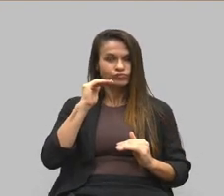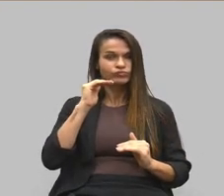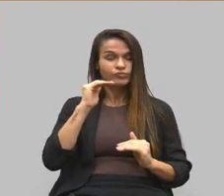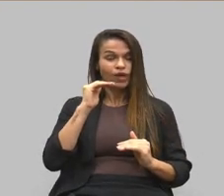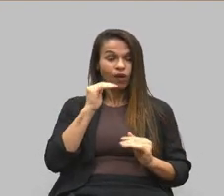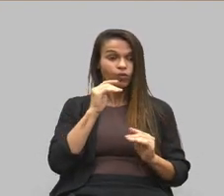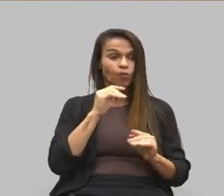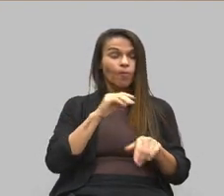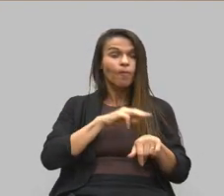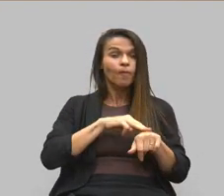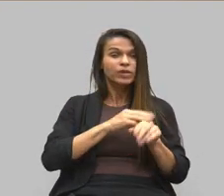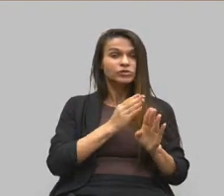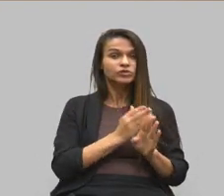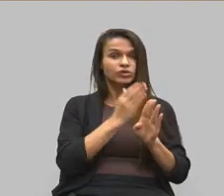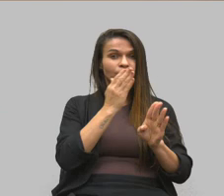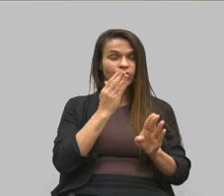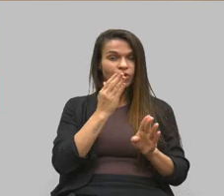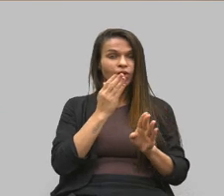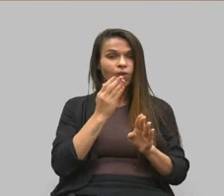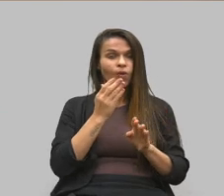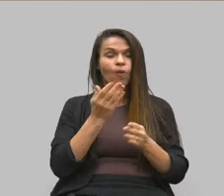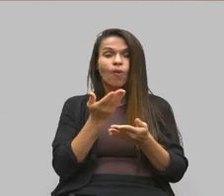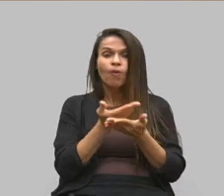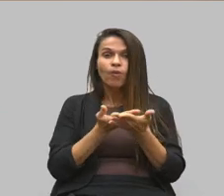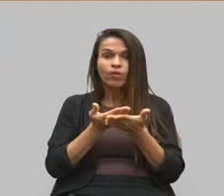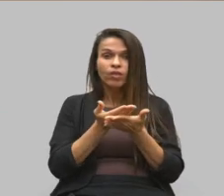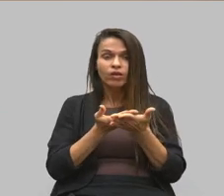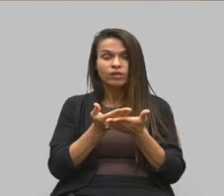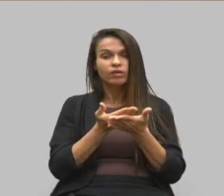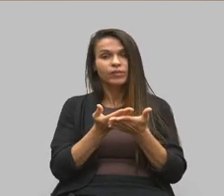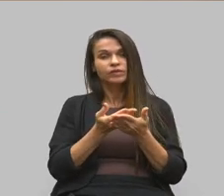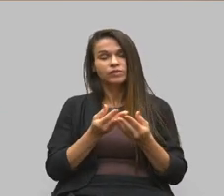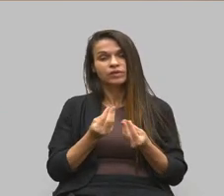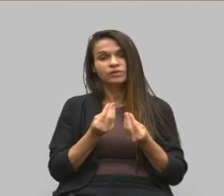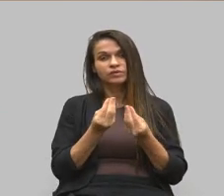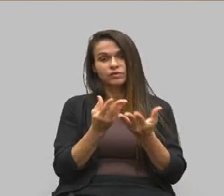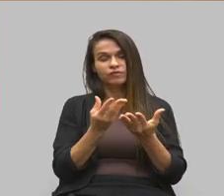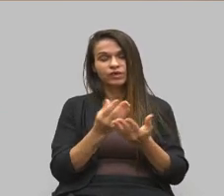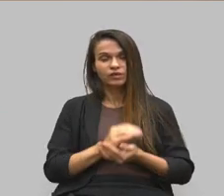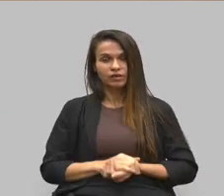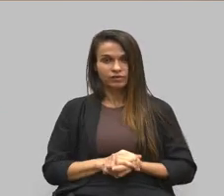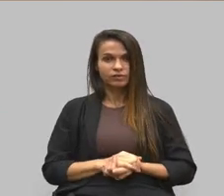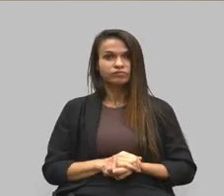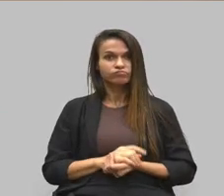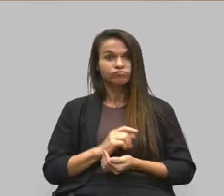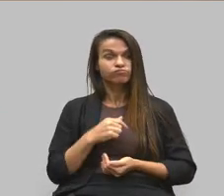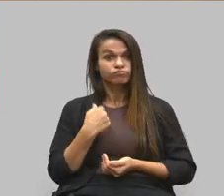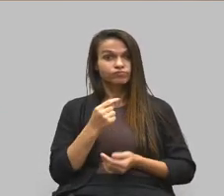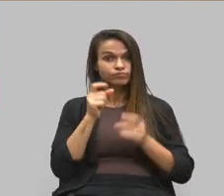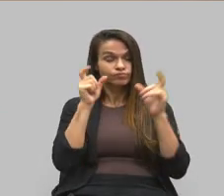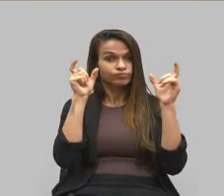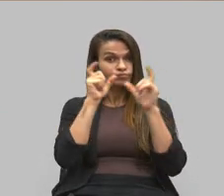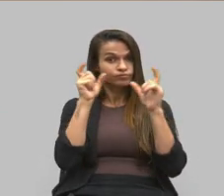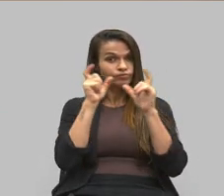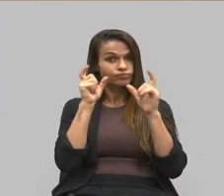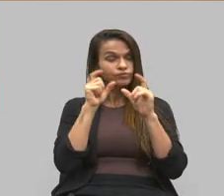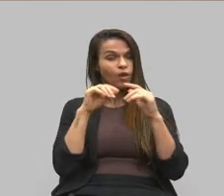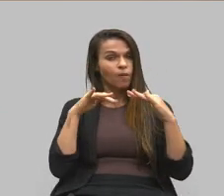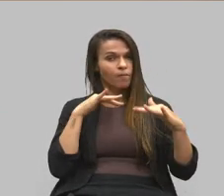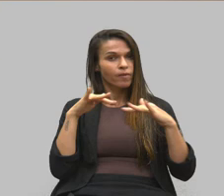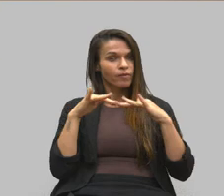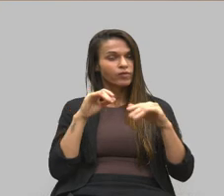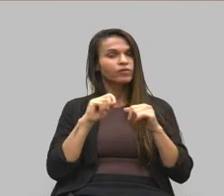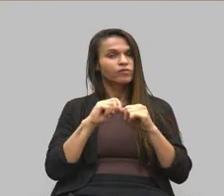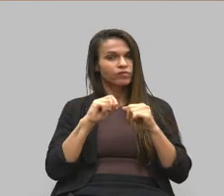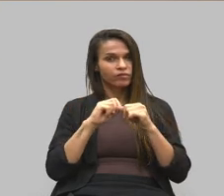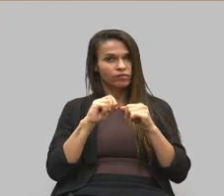diagnóstico a intervenção que tá sendo ofertada né então isso chama muito atenção muitos movimentos vem sendo feitos